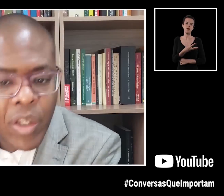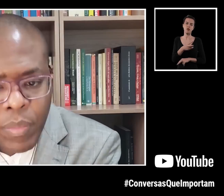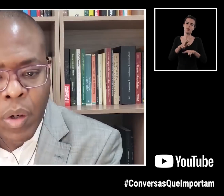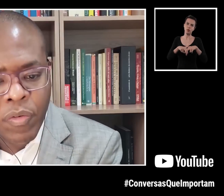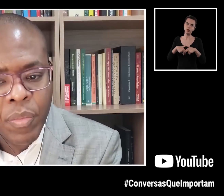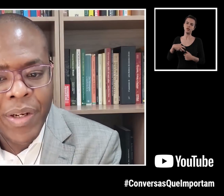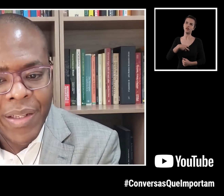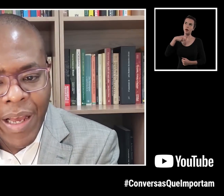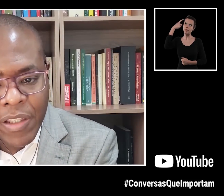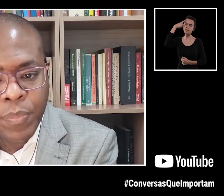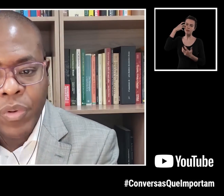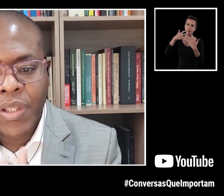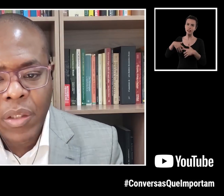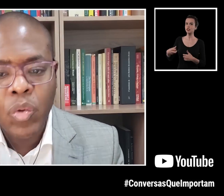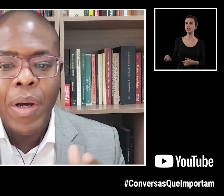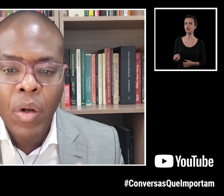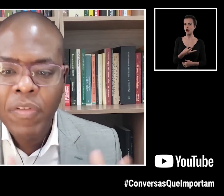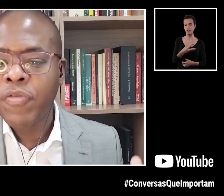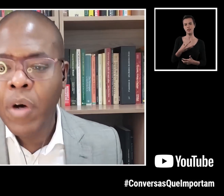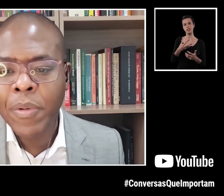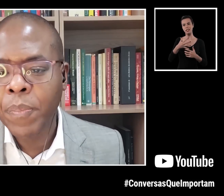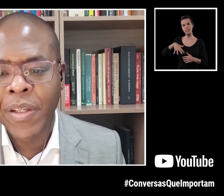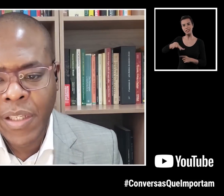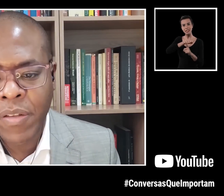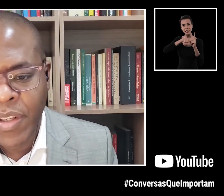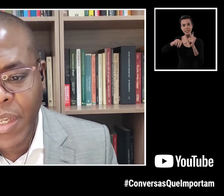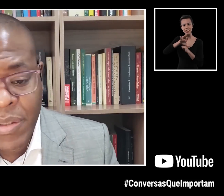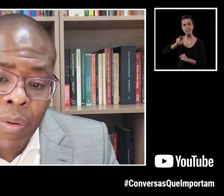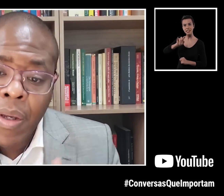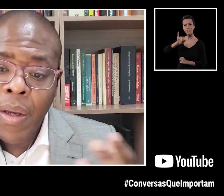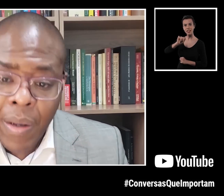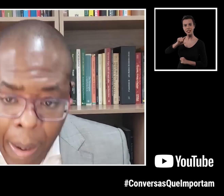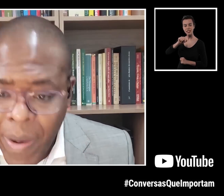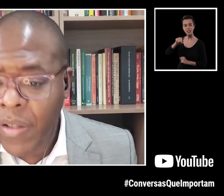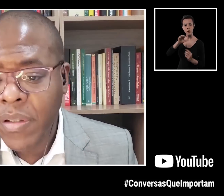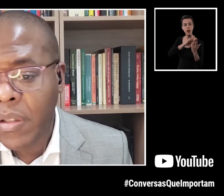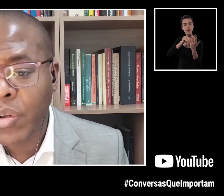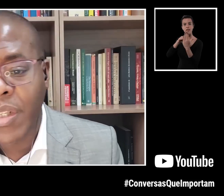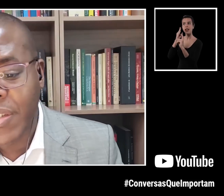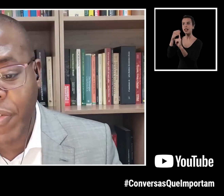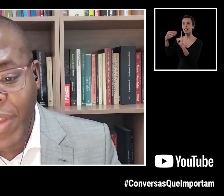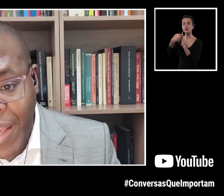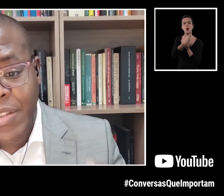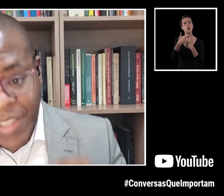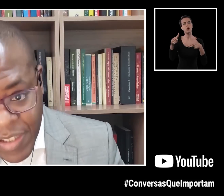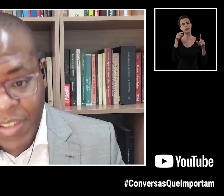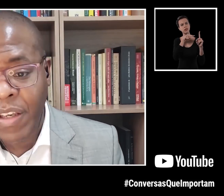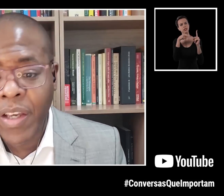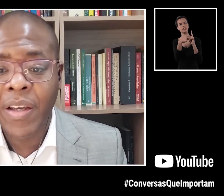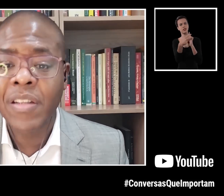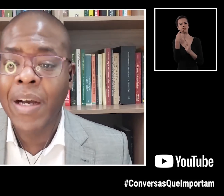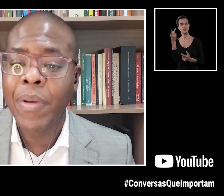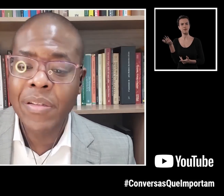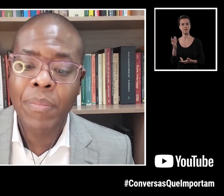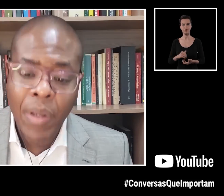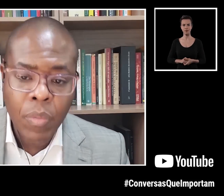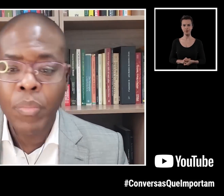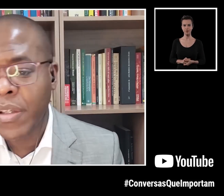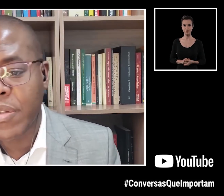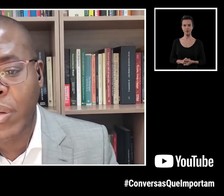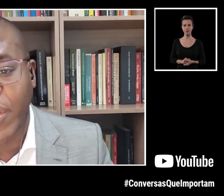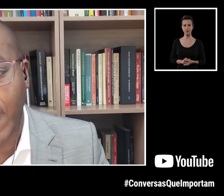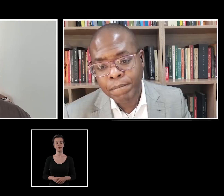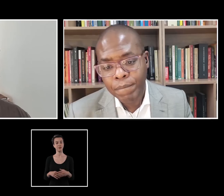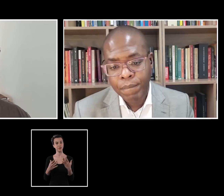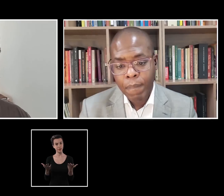construir uma nova humanidade, portanto, uma nova forma de pensar a civilização, a partir de outras referências, que a gente tem que ver criticamente também,